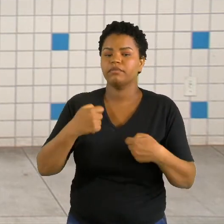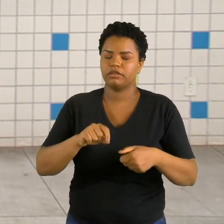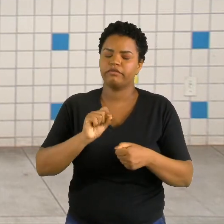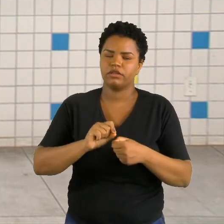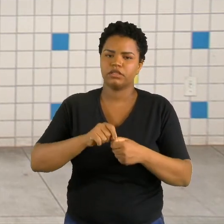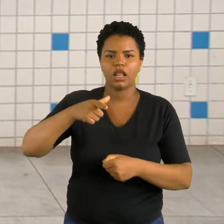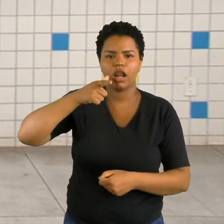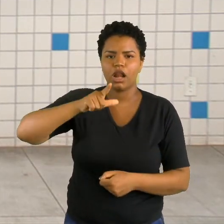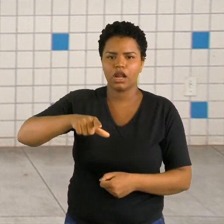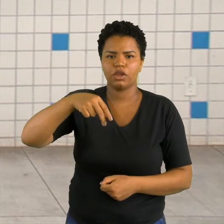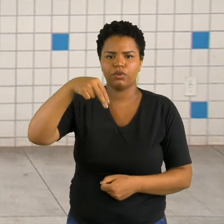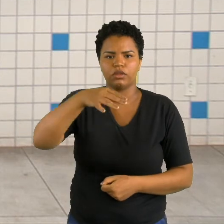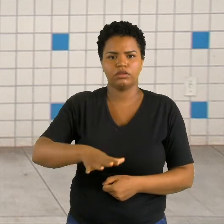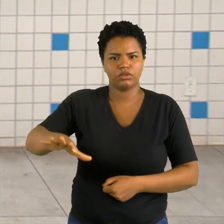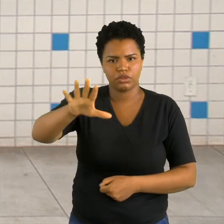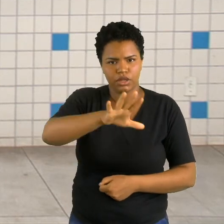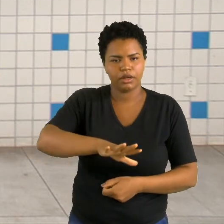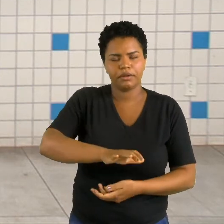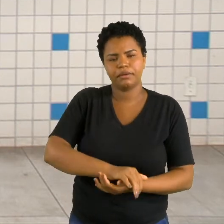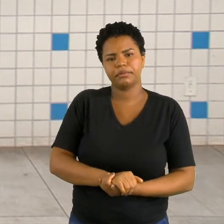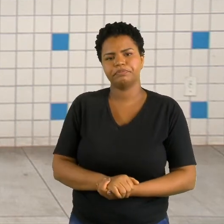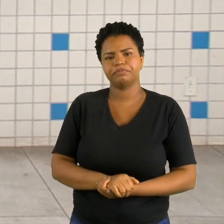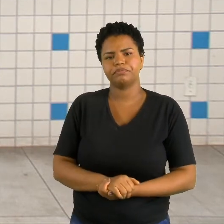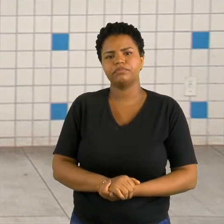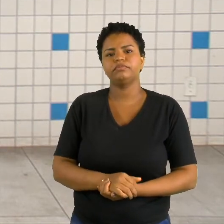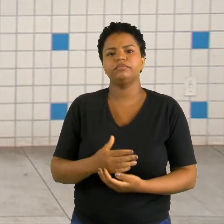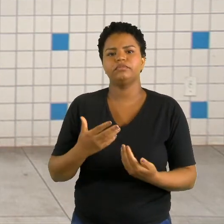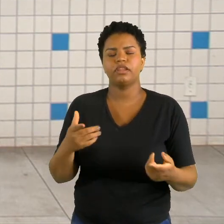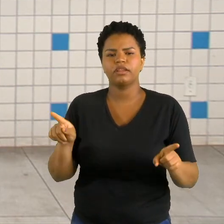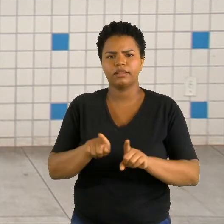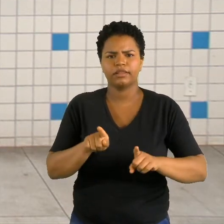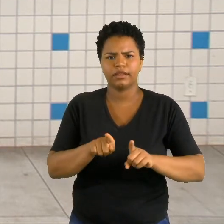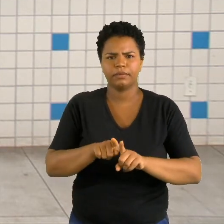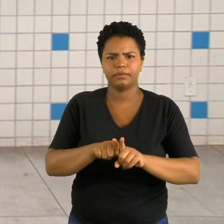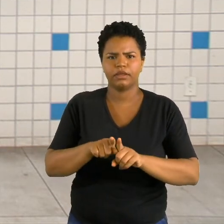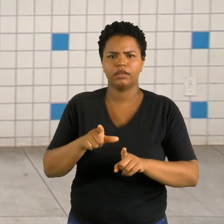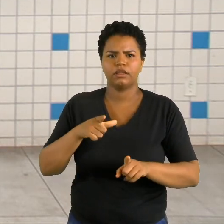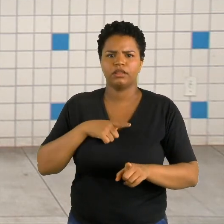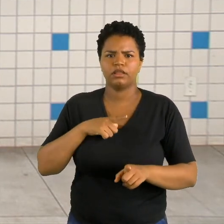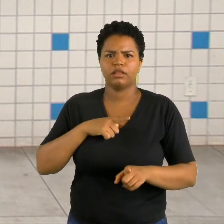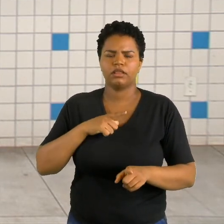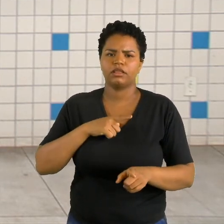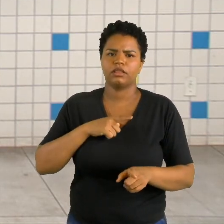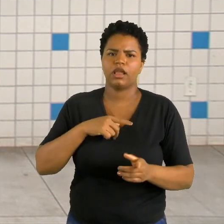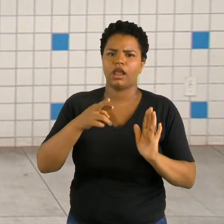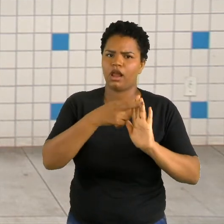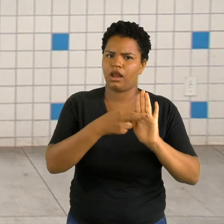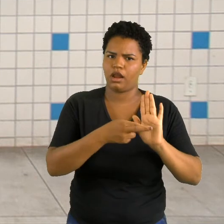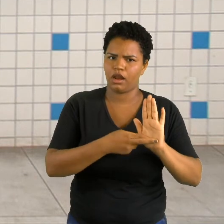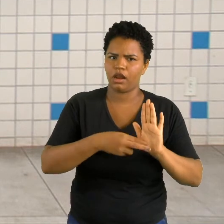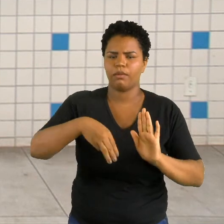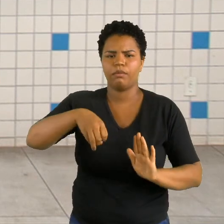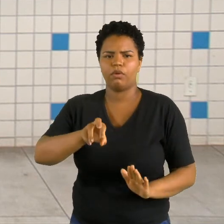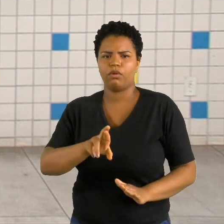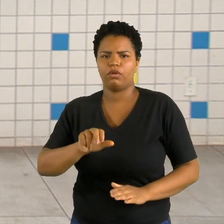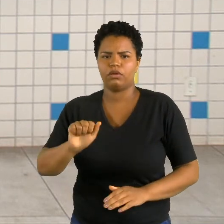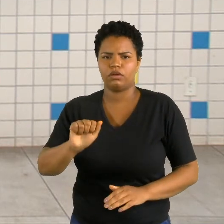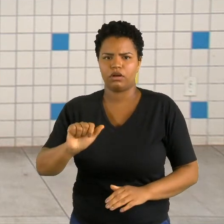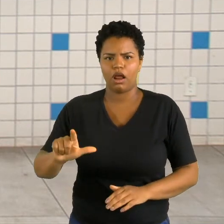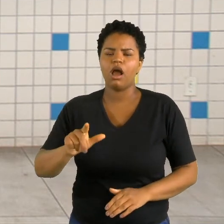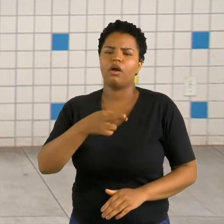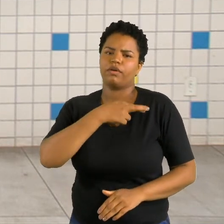desenvolva todas as suas potencialidades. Tá? Então valoriza o trabalho, né? Valoriza o homem de ser reto, ser justo. Nós iremos trabalhar